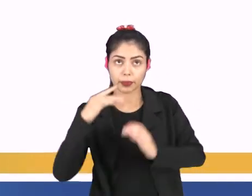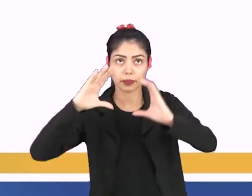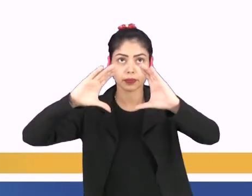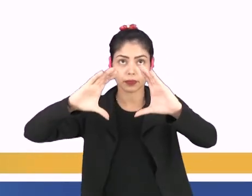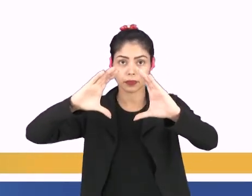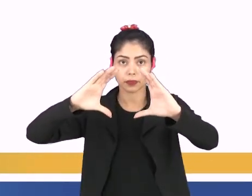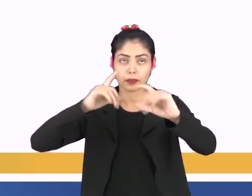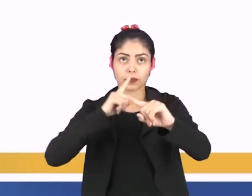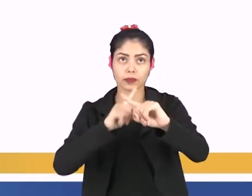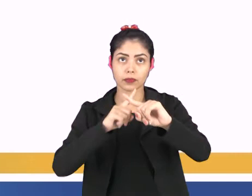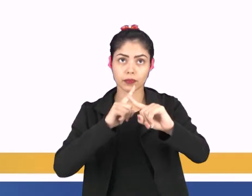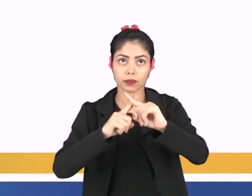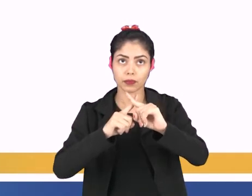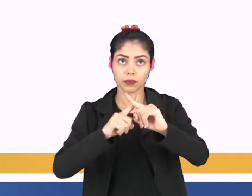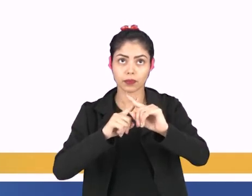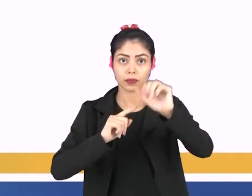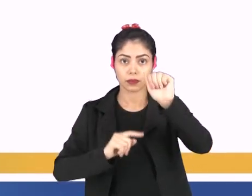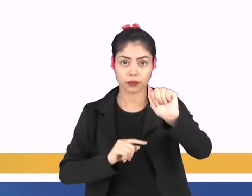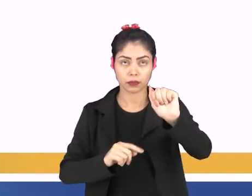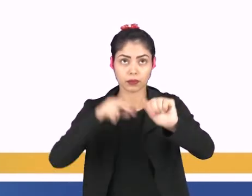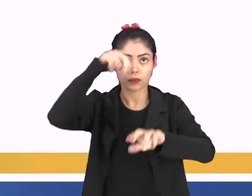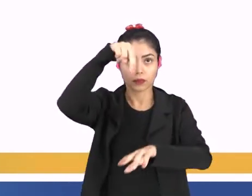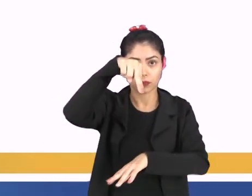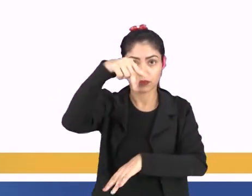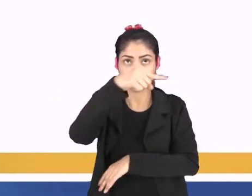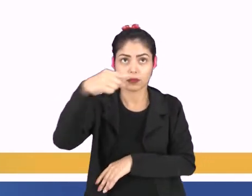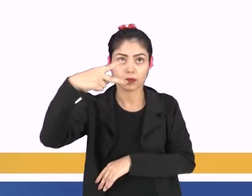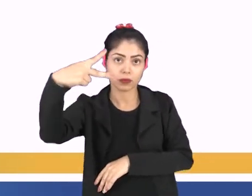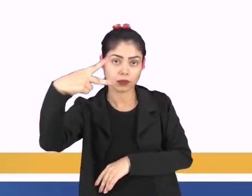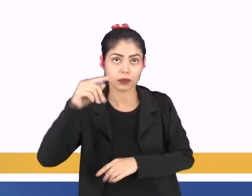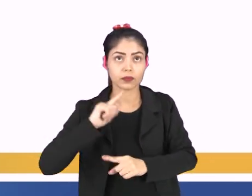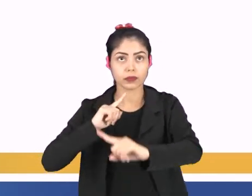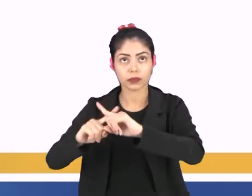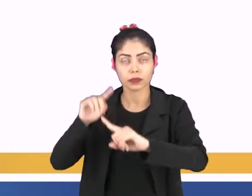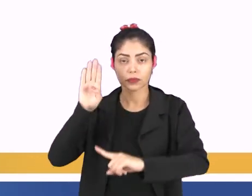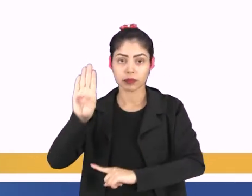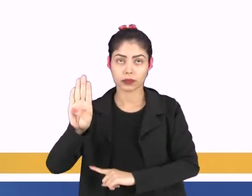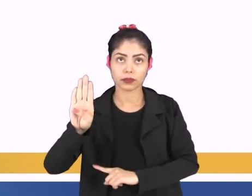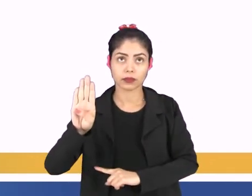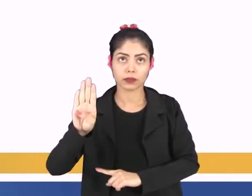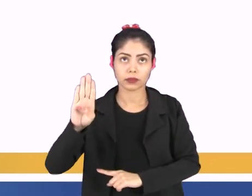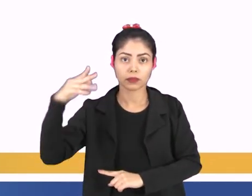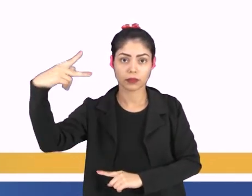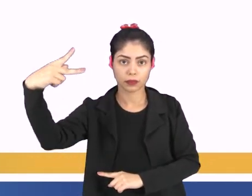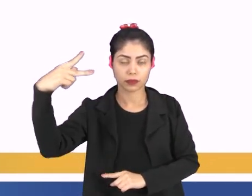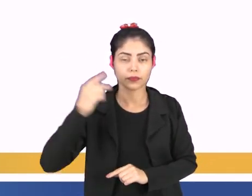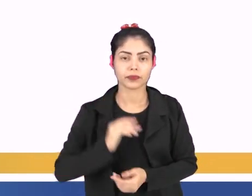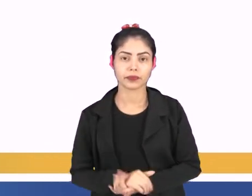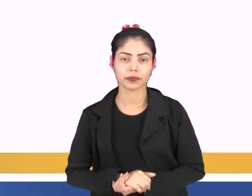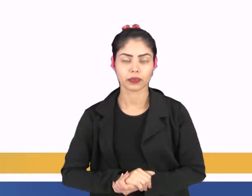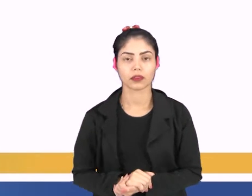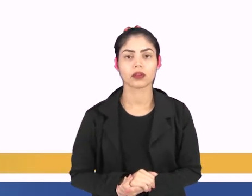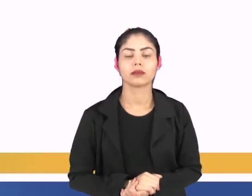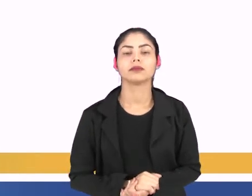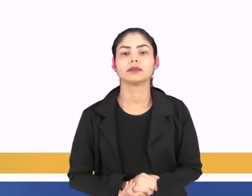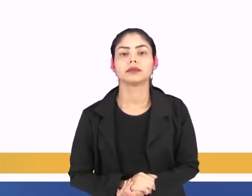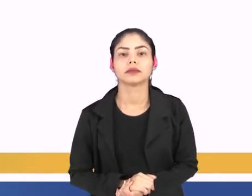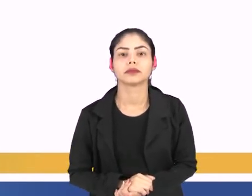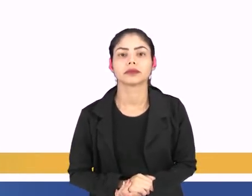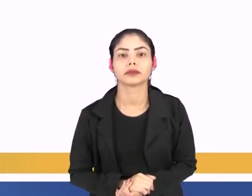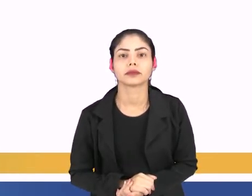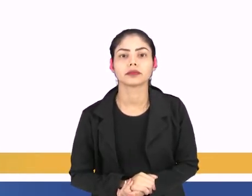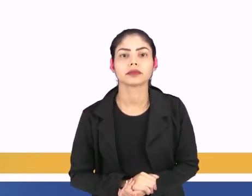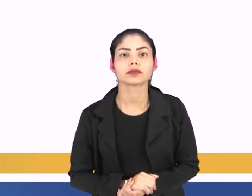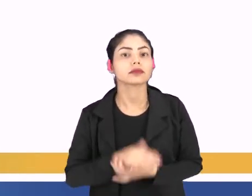P vezes meu A elevado a N menos P vezes o meu B elevado a